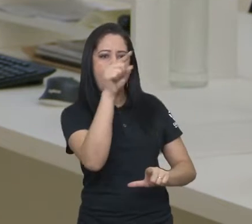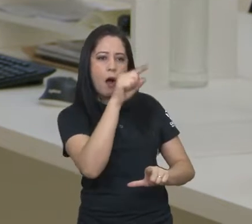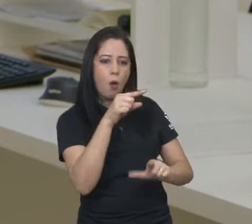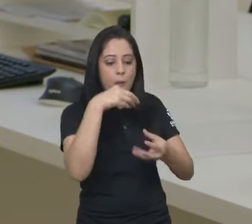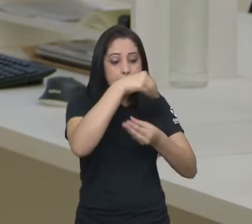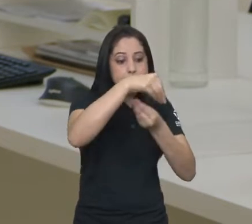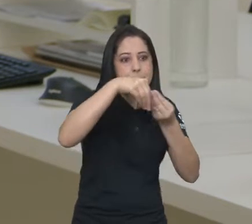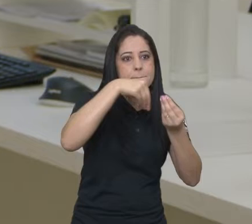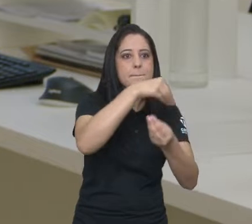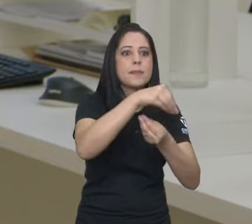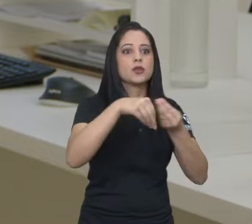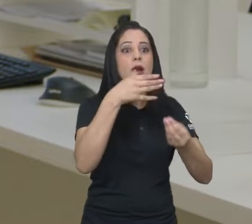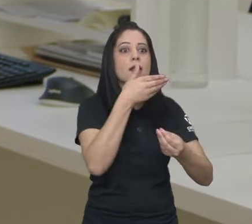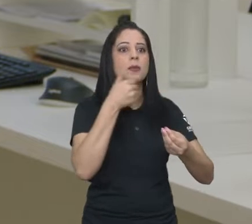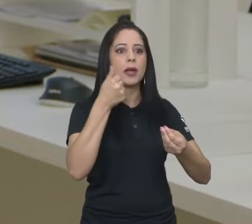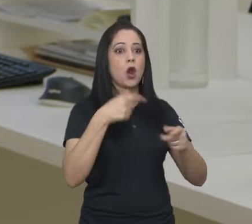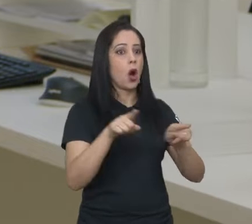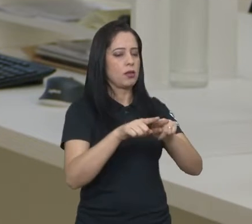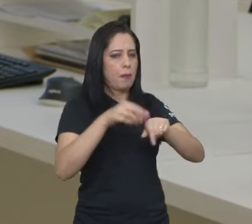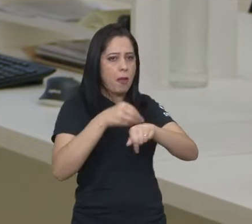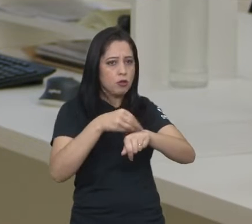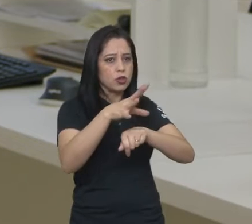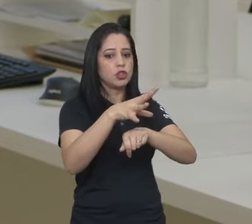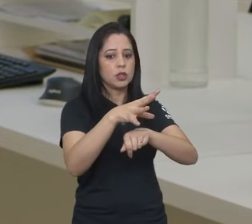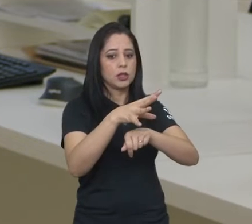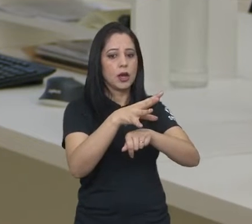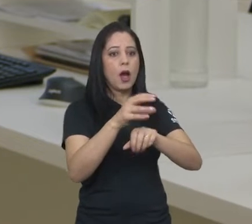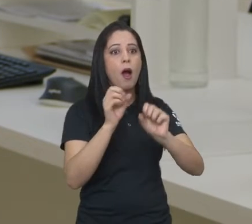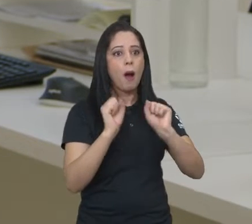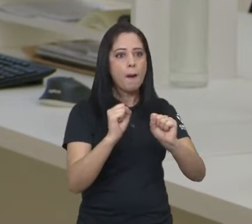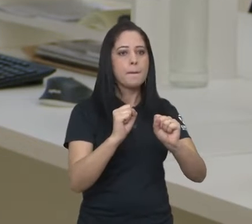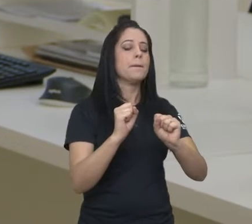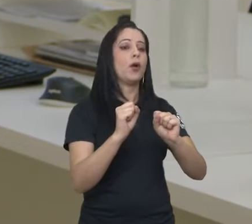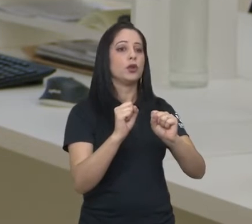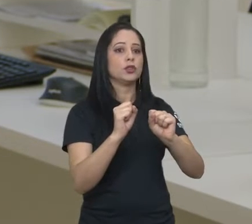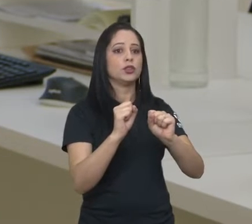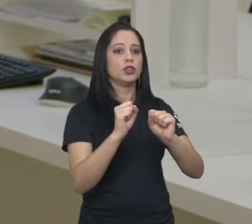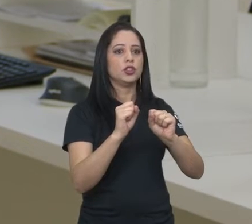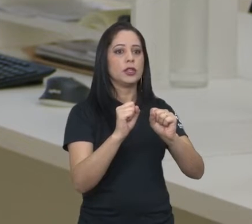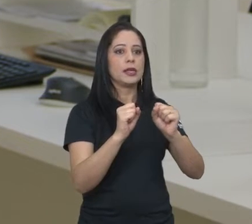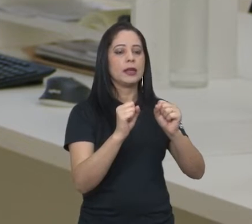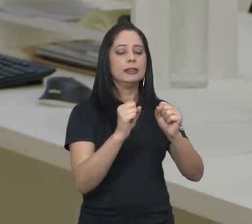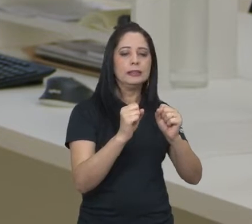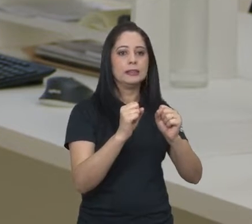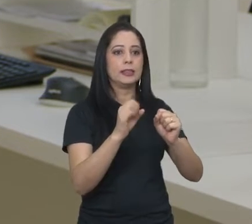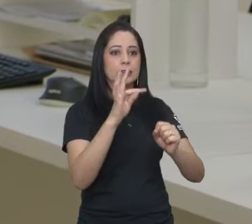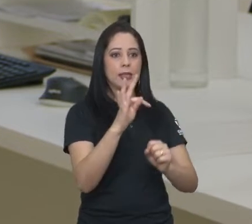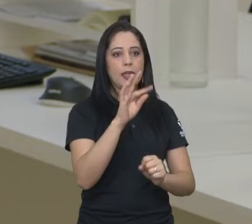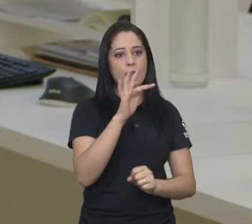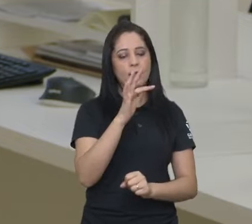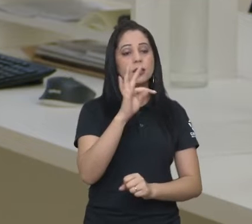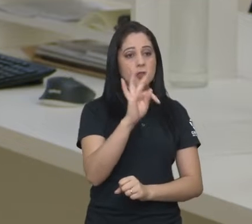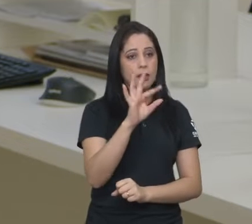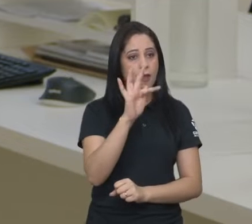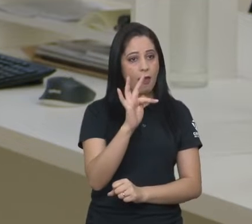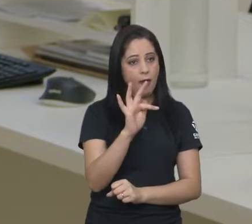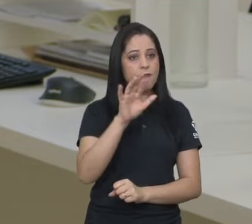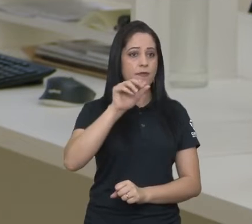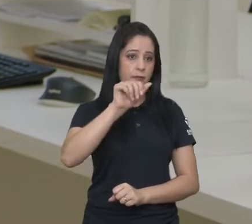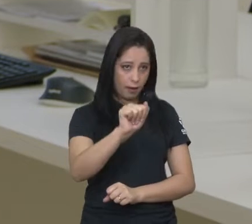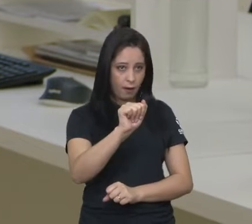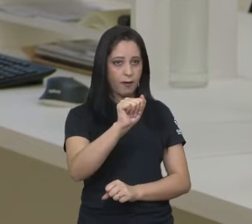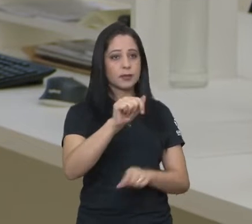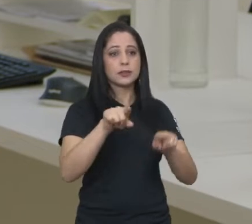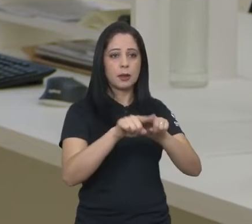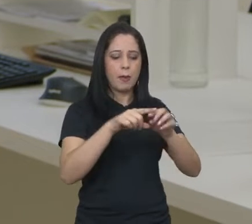caracteres especiais. Além disso, uma ótima dica é utilizar, por exemplo, o duplo fator de autenticação, ou TFA, como